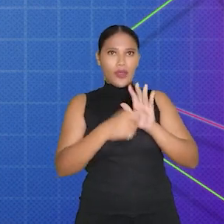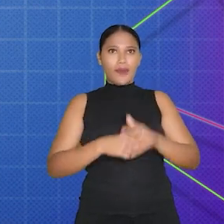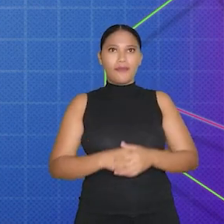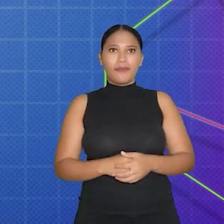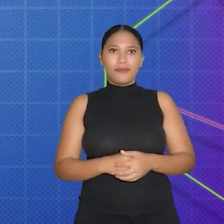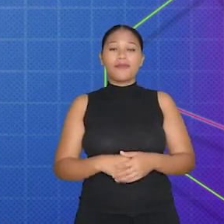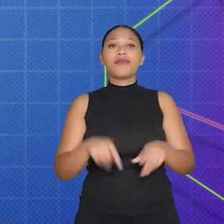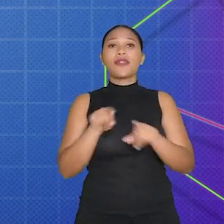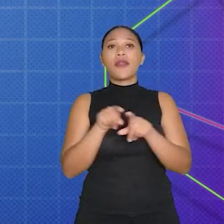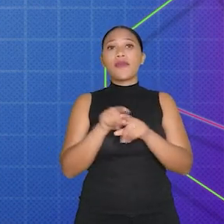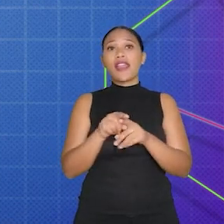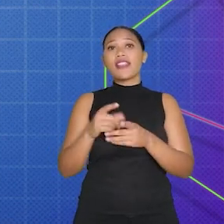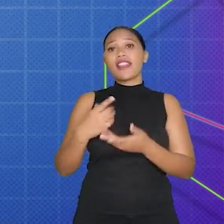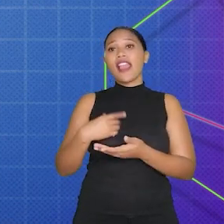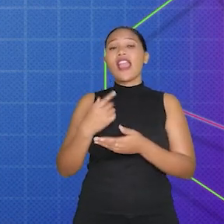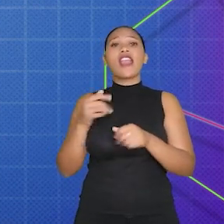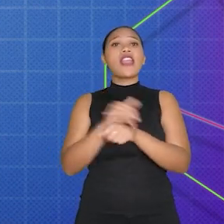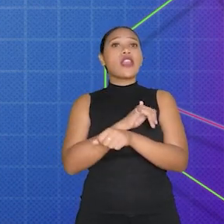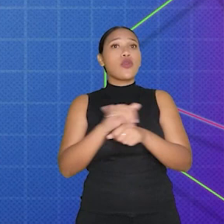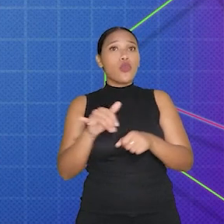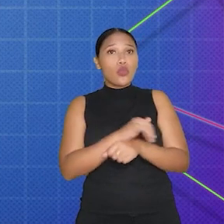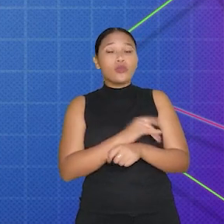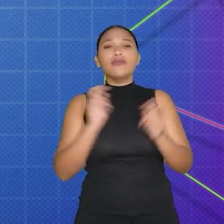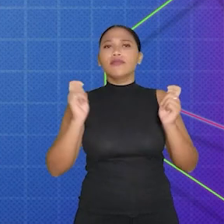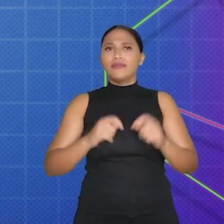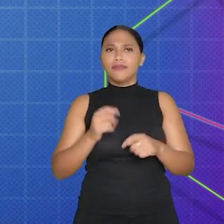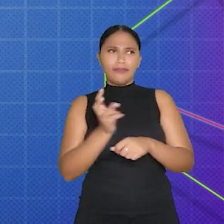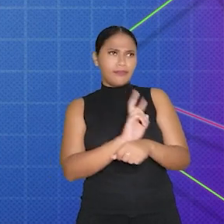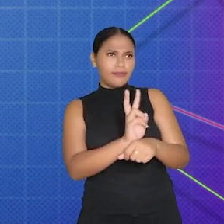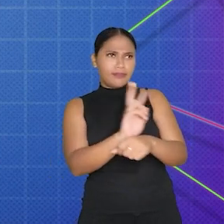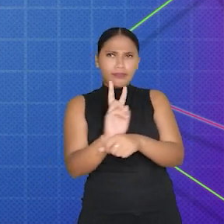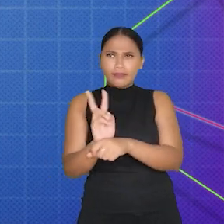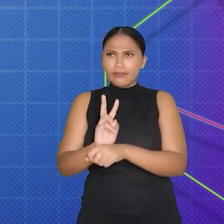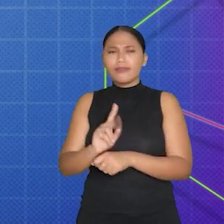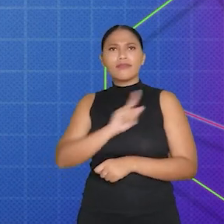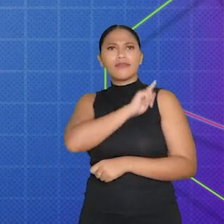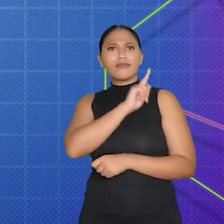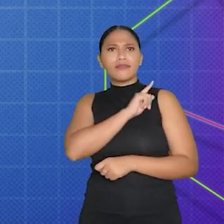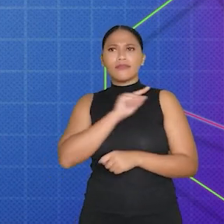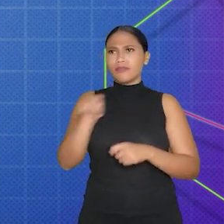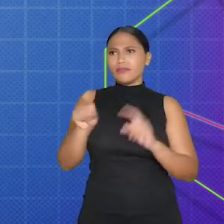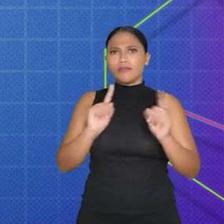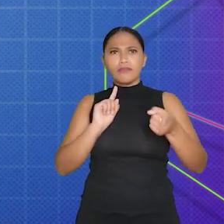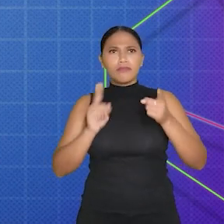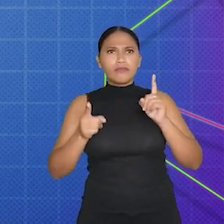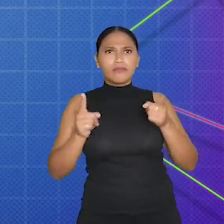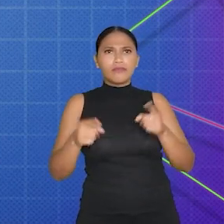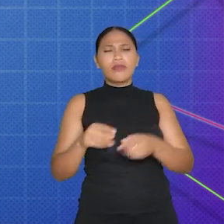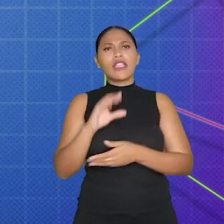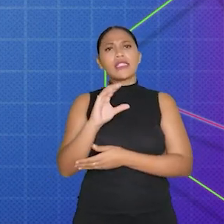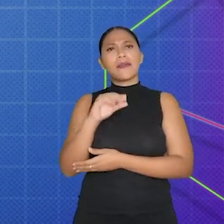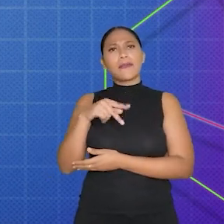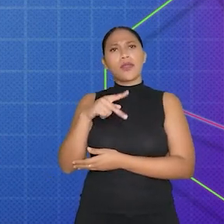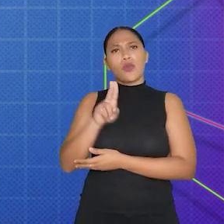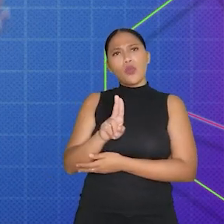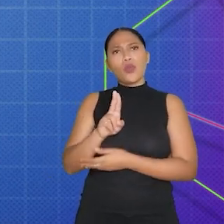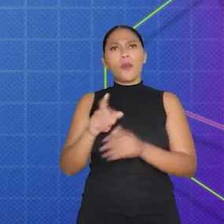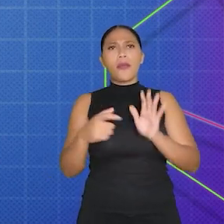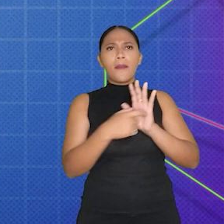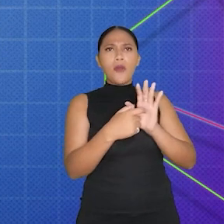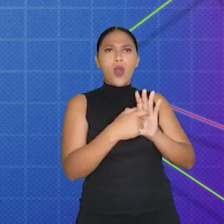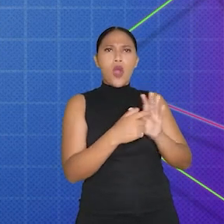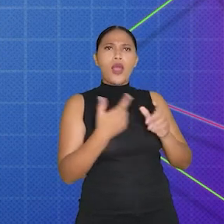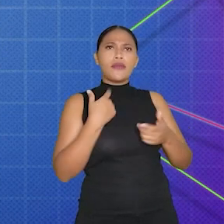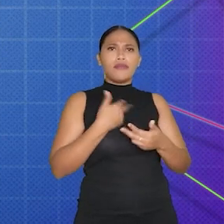de software. Gerenciamento de recursos. Um administrador pode monitorar e gerenciar recursos do sistema, como